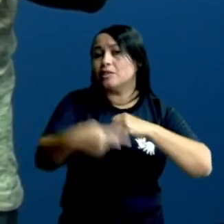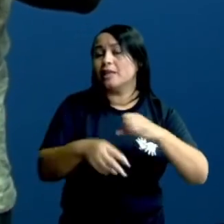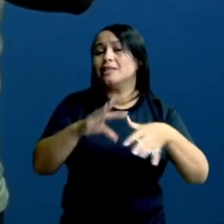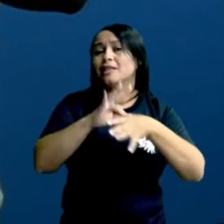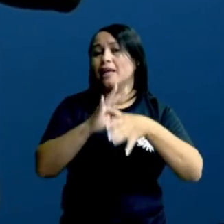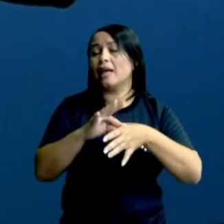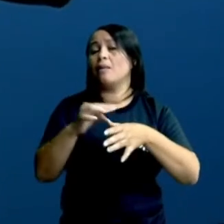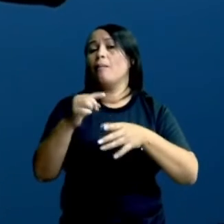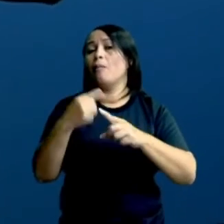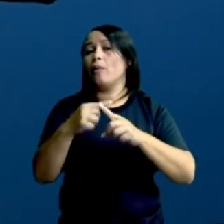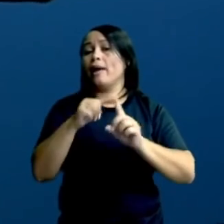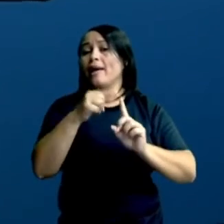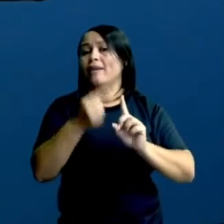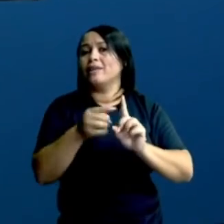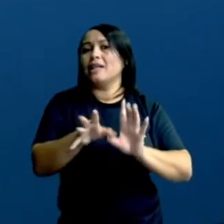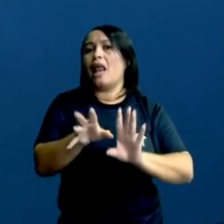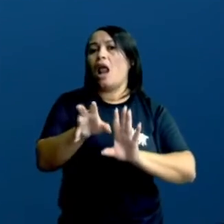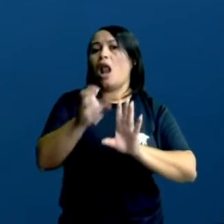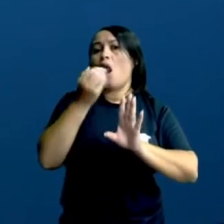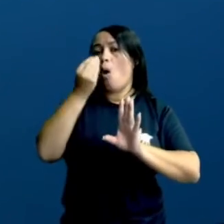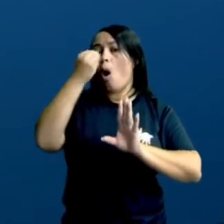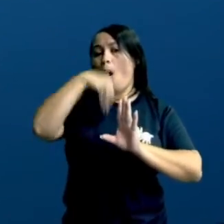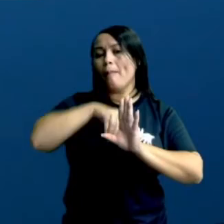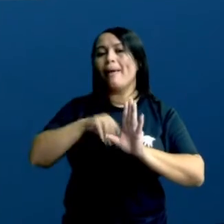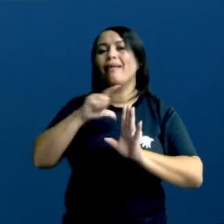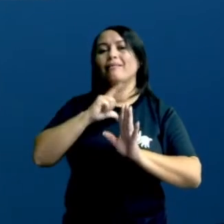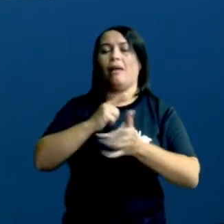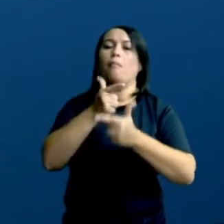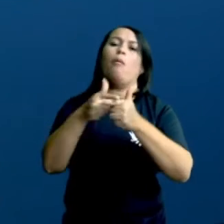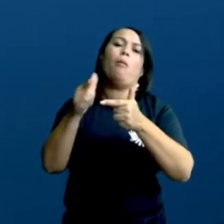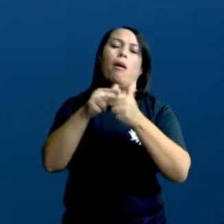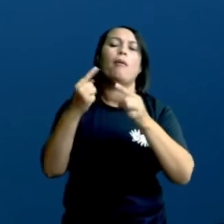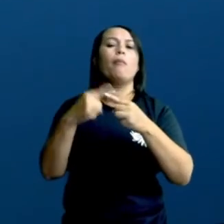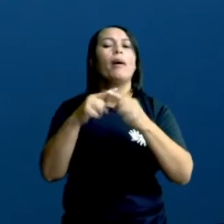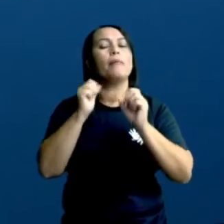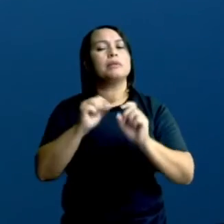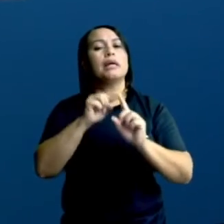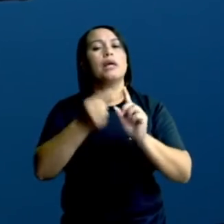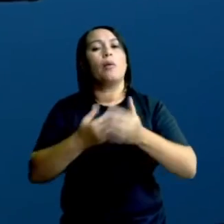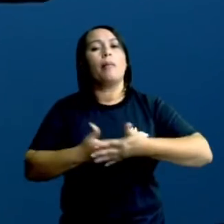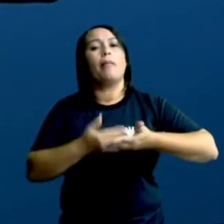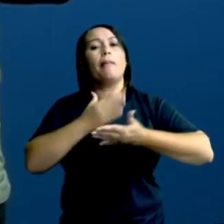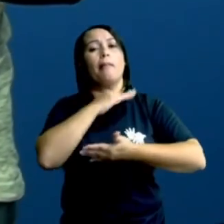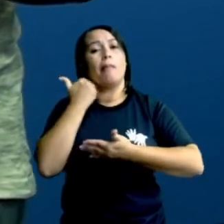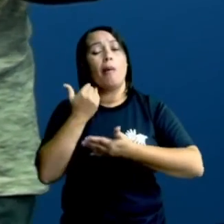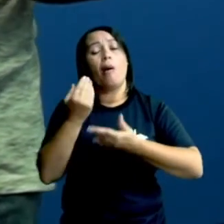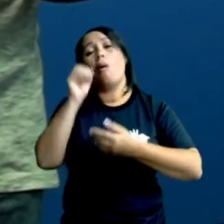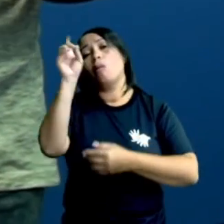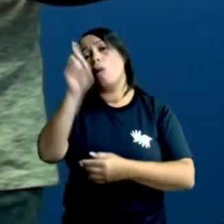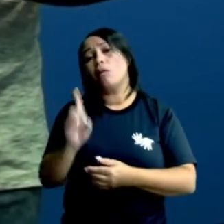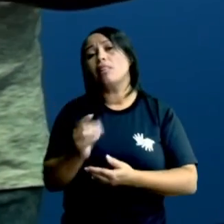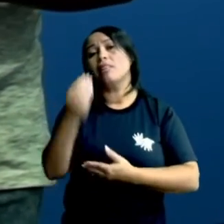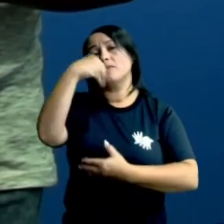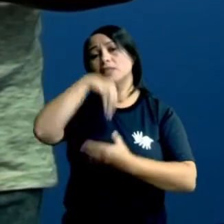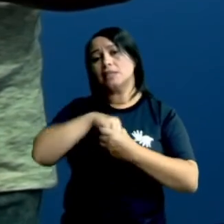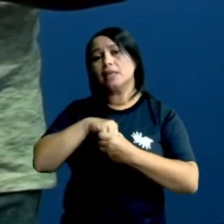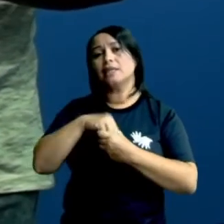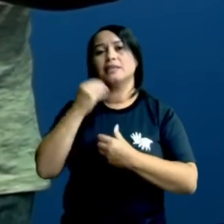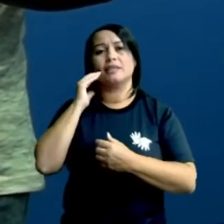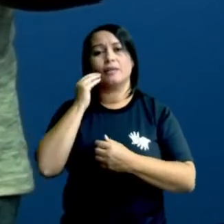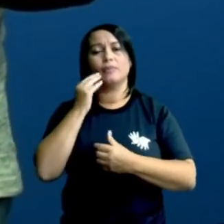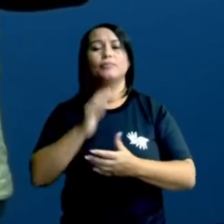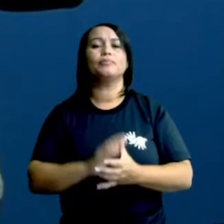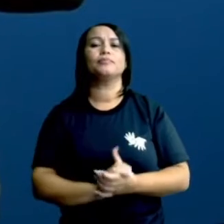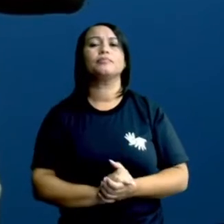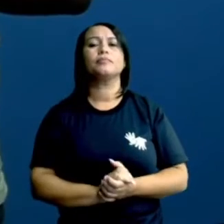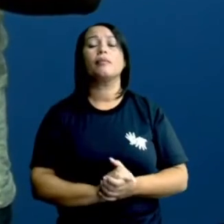essa toxoplasmose durante a gravidez, por causa do risco de aborto ou deformação que possa ocorrer no